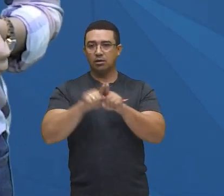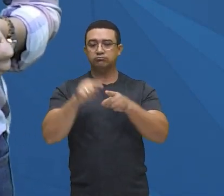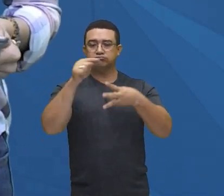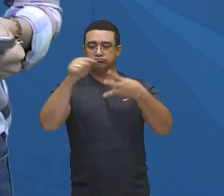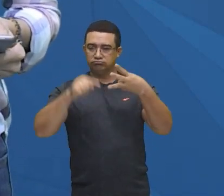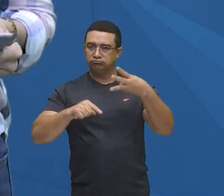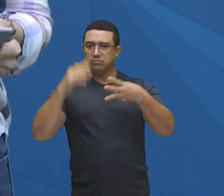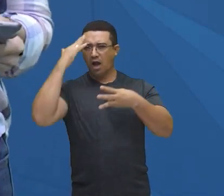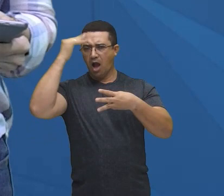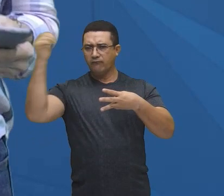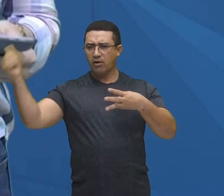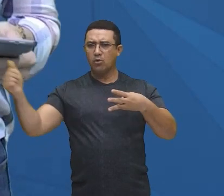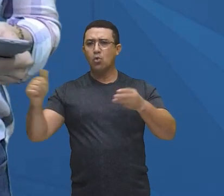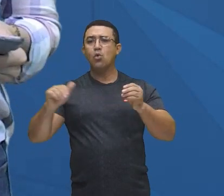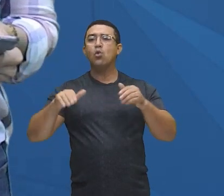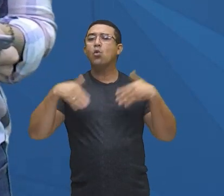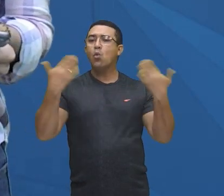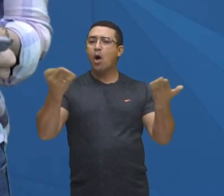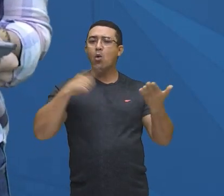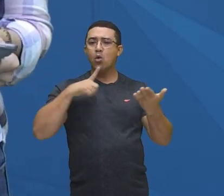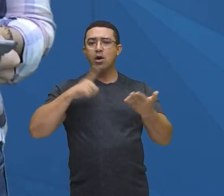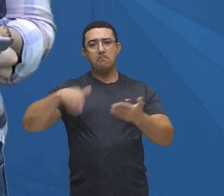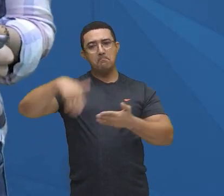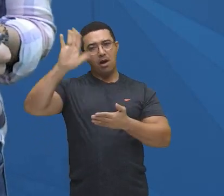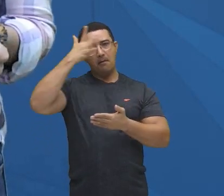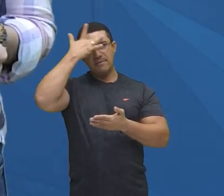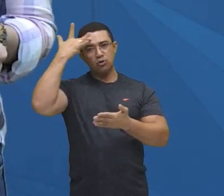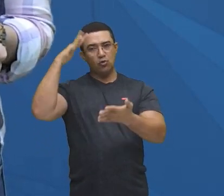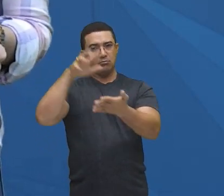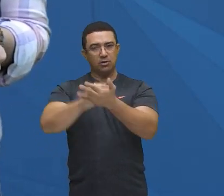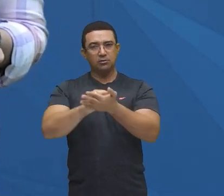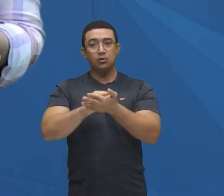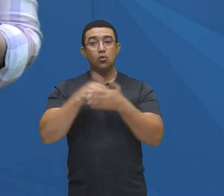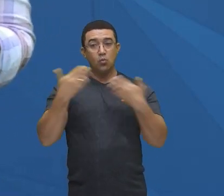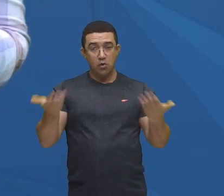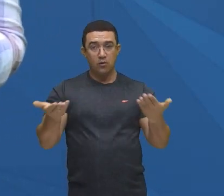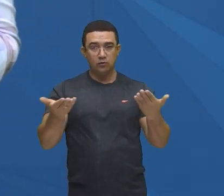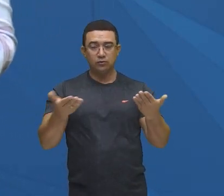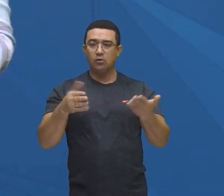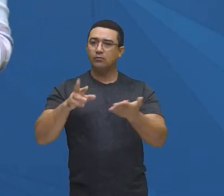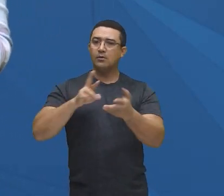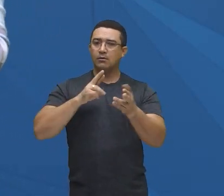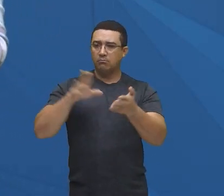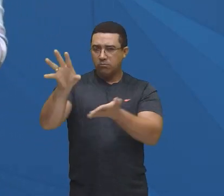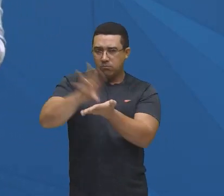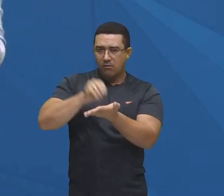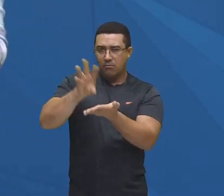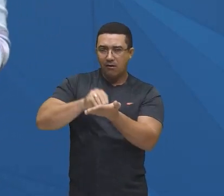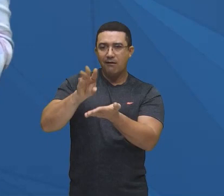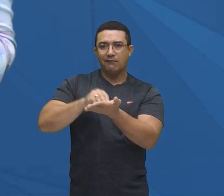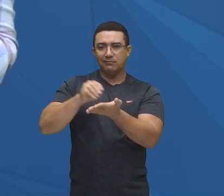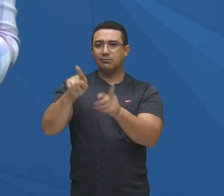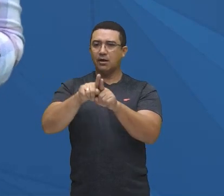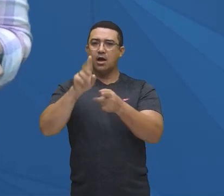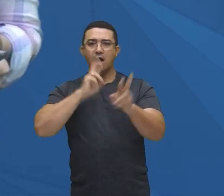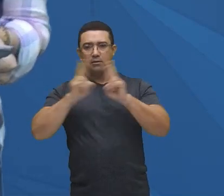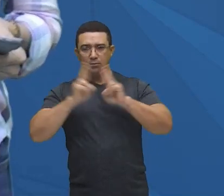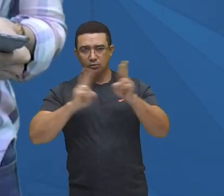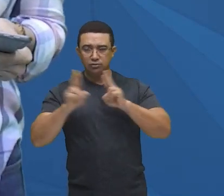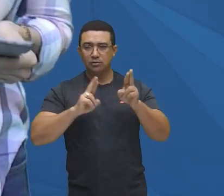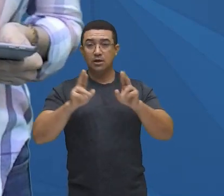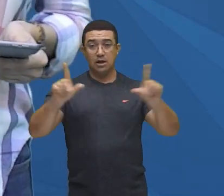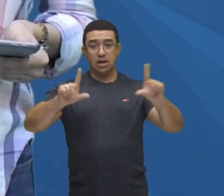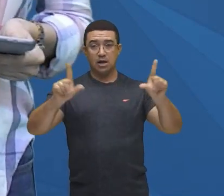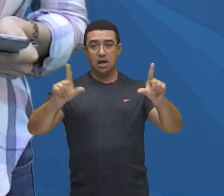3 redes e é bem rapidinho no nosso aplicativo. Anota aí as respostas, todo mundo no canal do Ensino Fundamental, que a gente